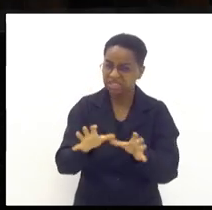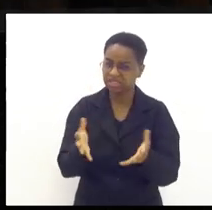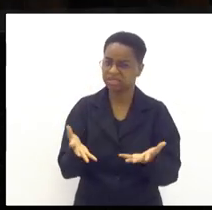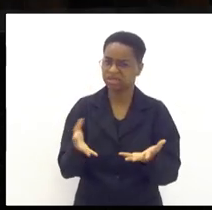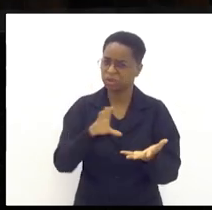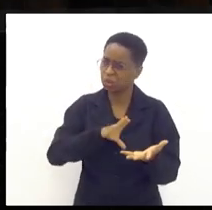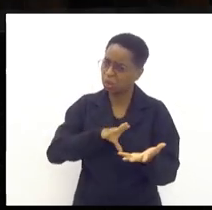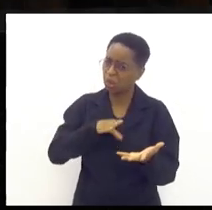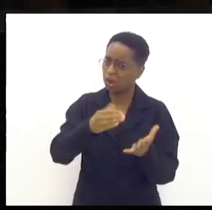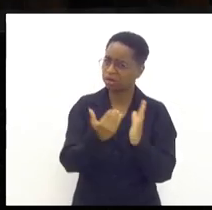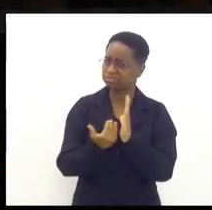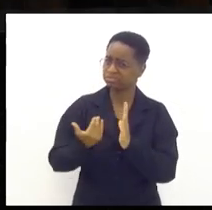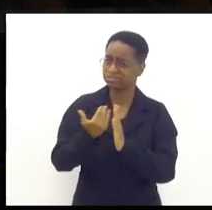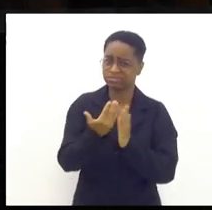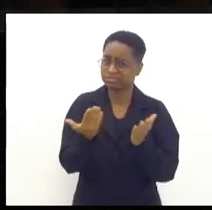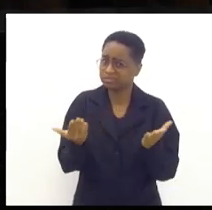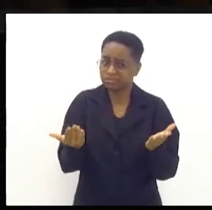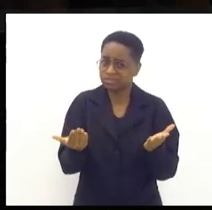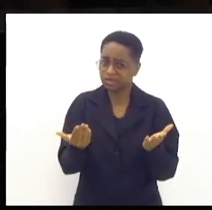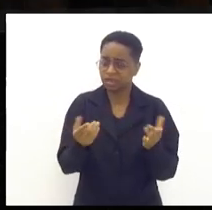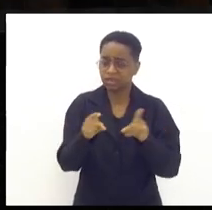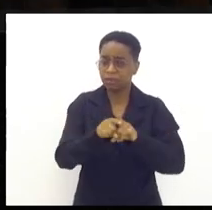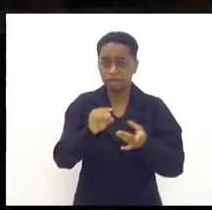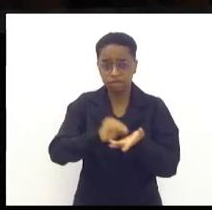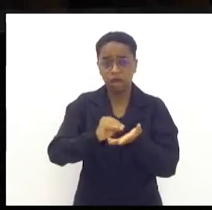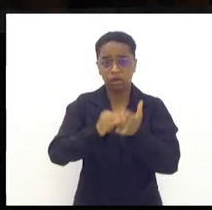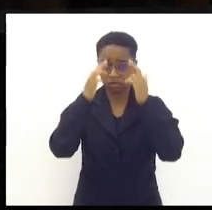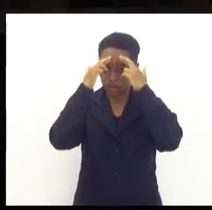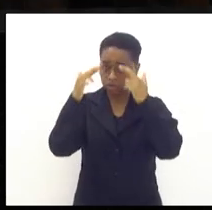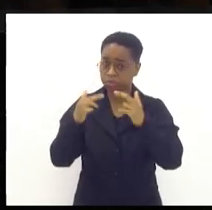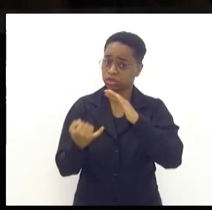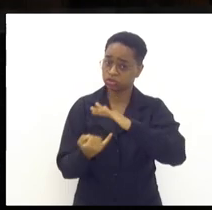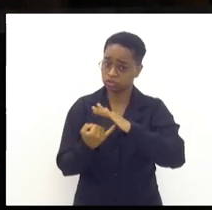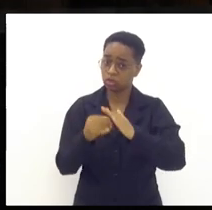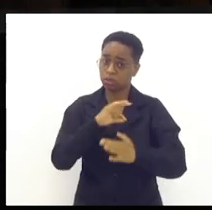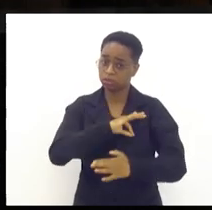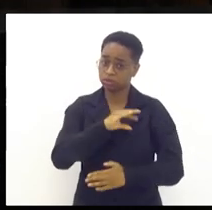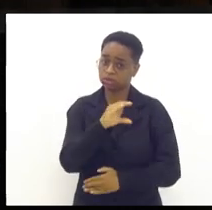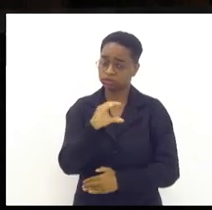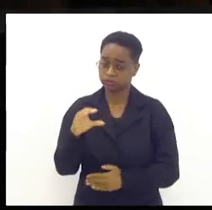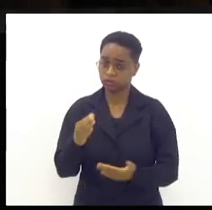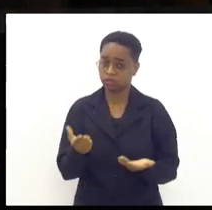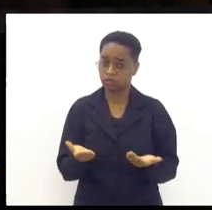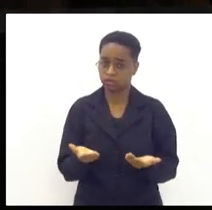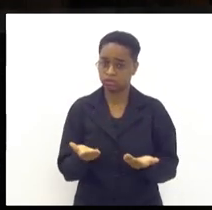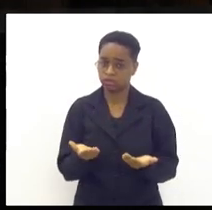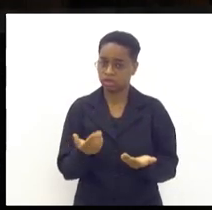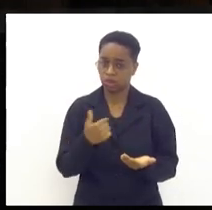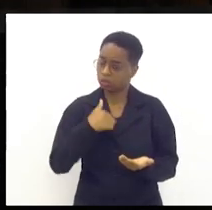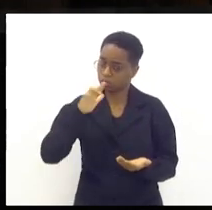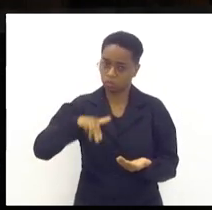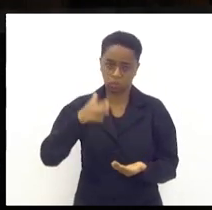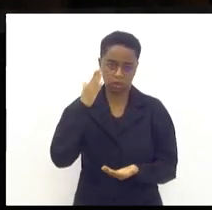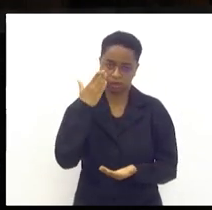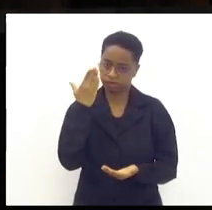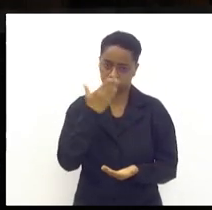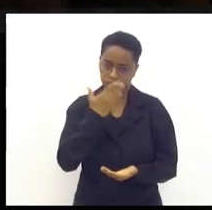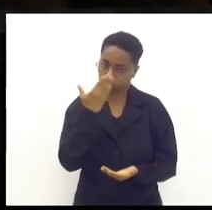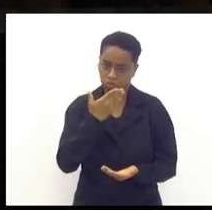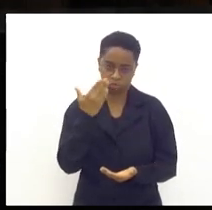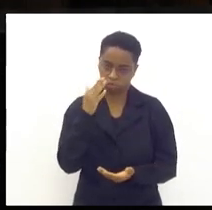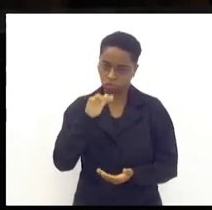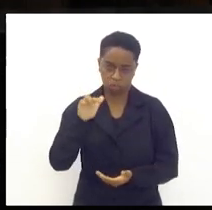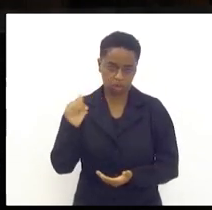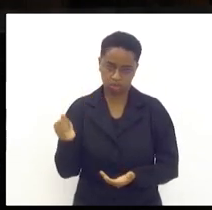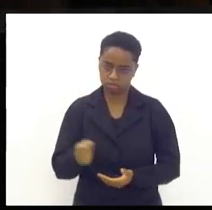audácia e de desrespeito com a instituição Polícia Civil, eu não tinha visto. Concedo a parte e concluo,